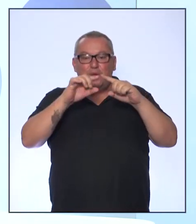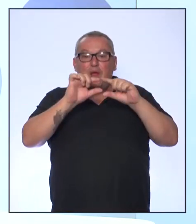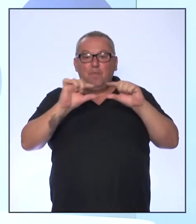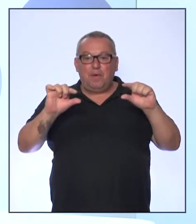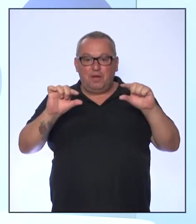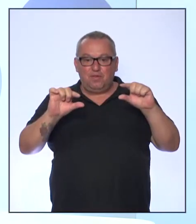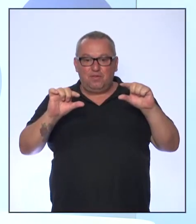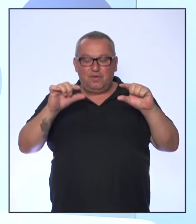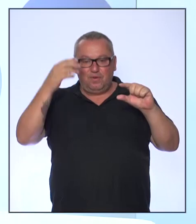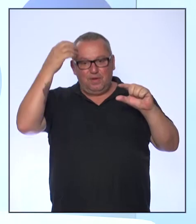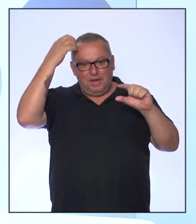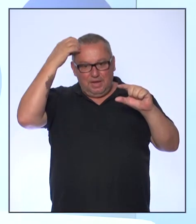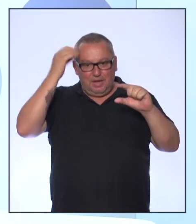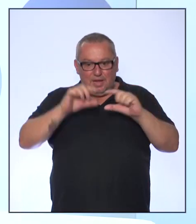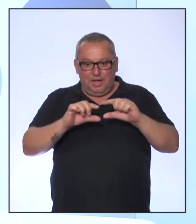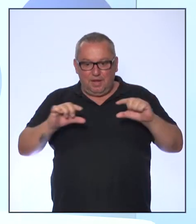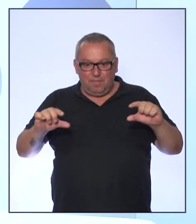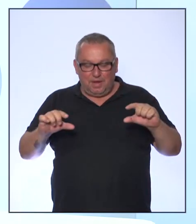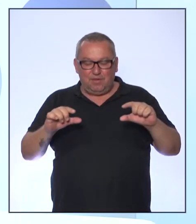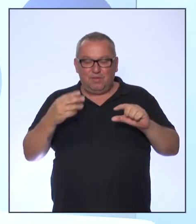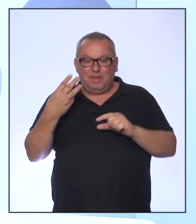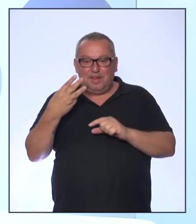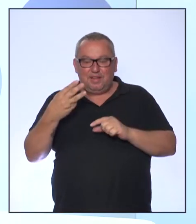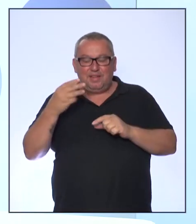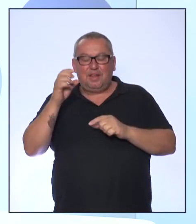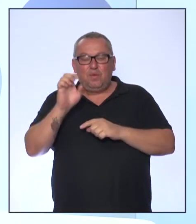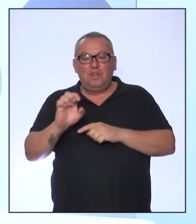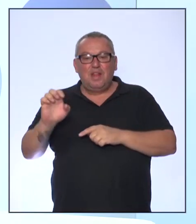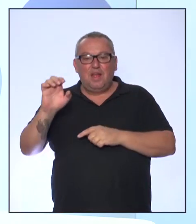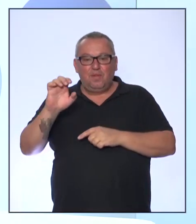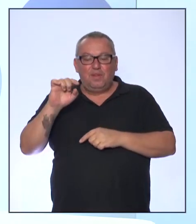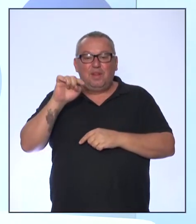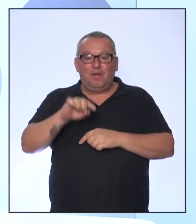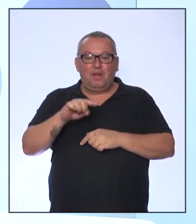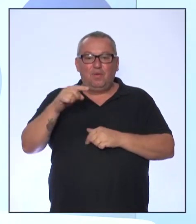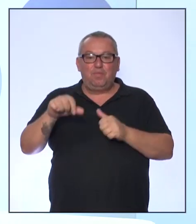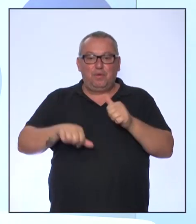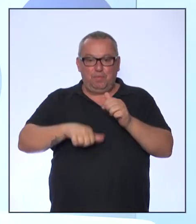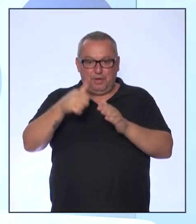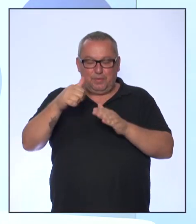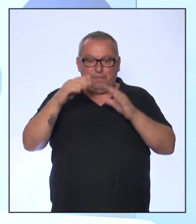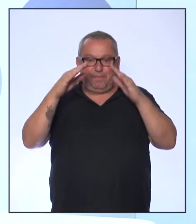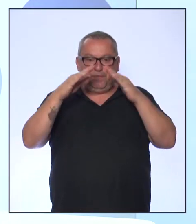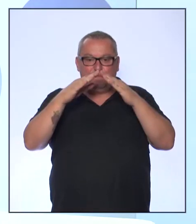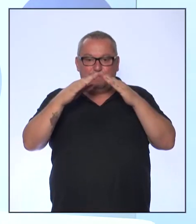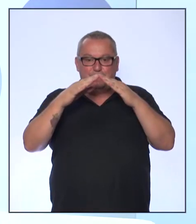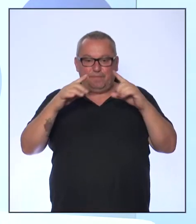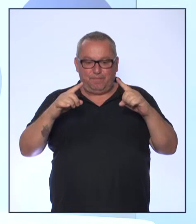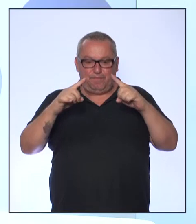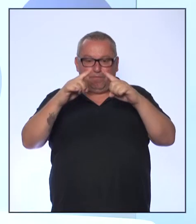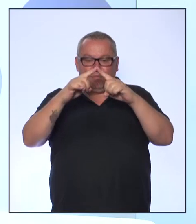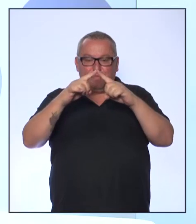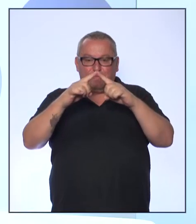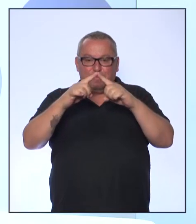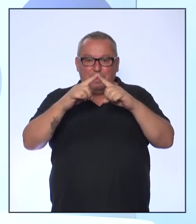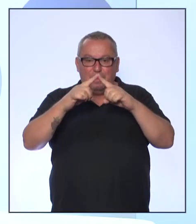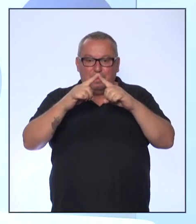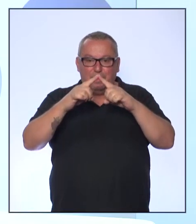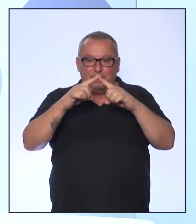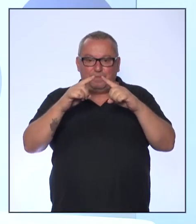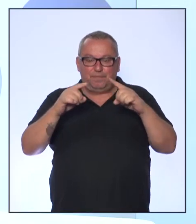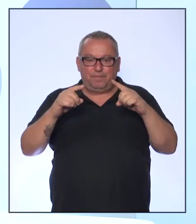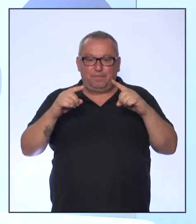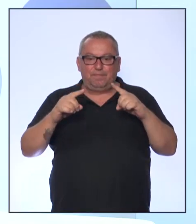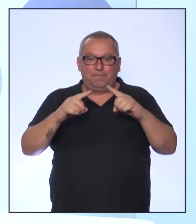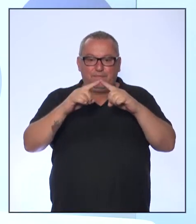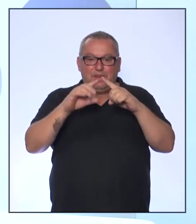em cada classe social. Então, lá no primeiro Estado, nós temos uma classe social que é o primeiro que